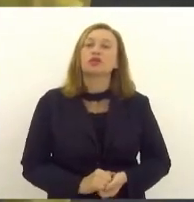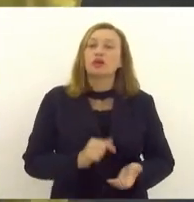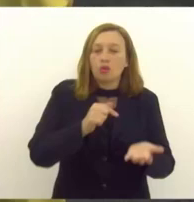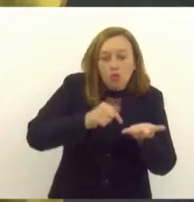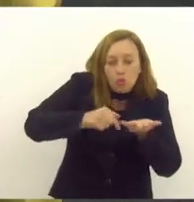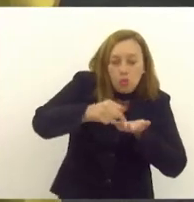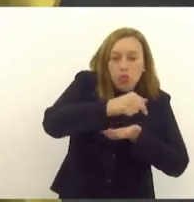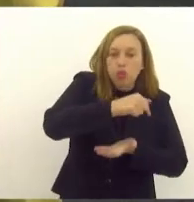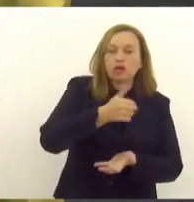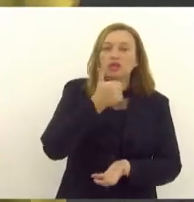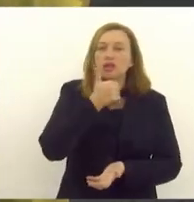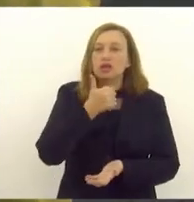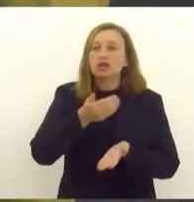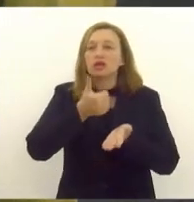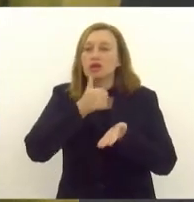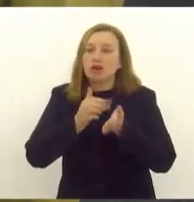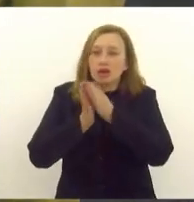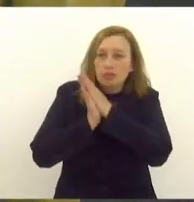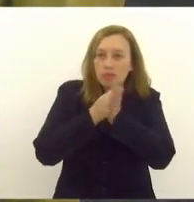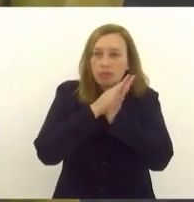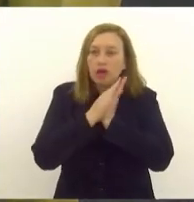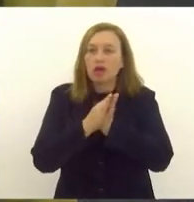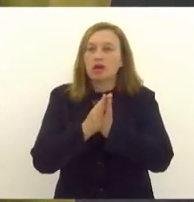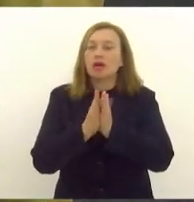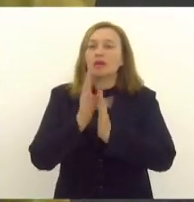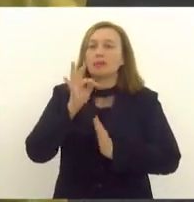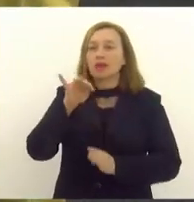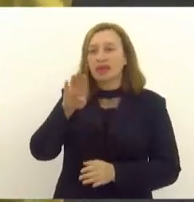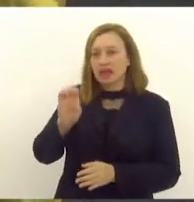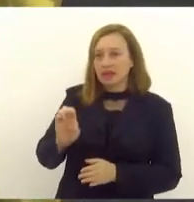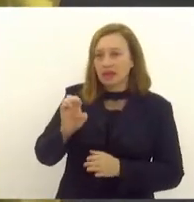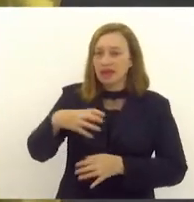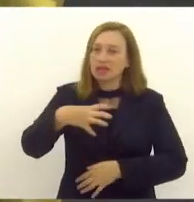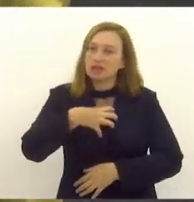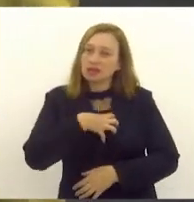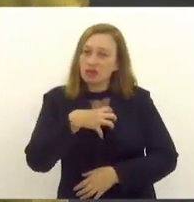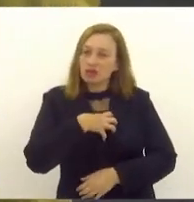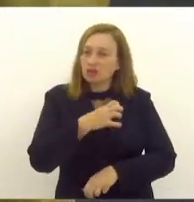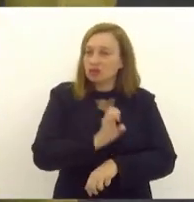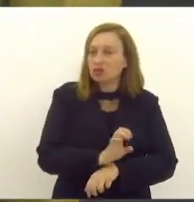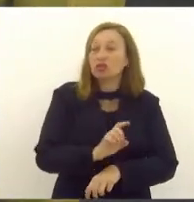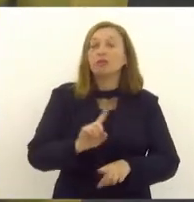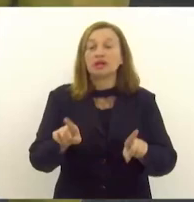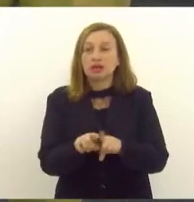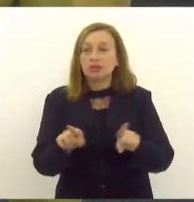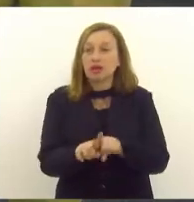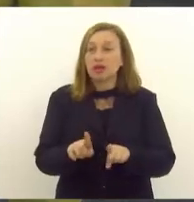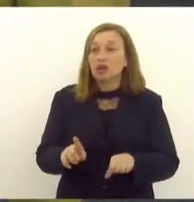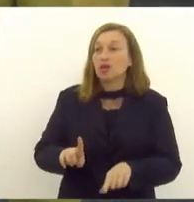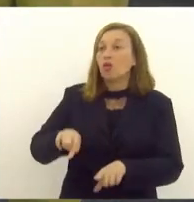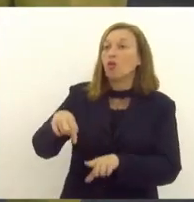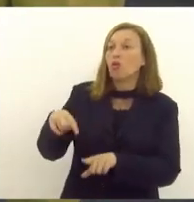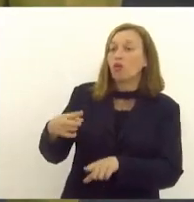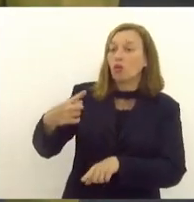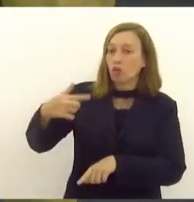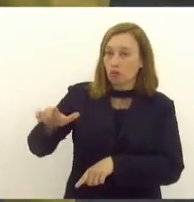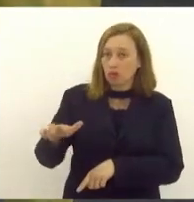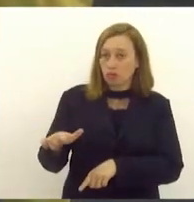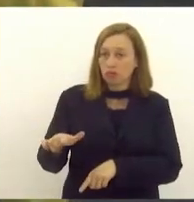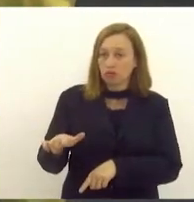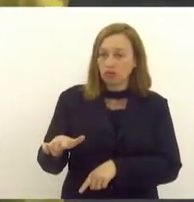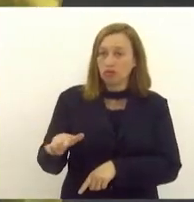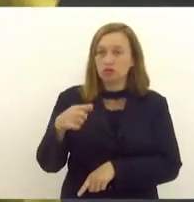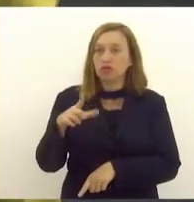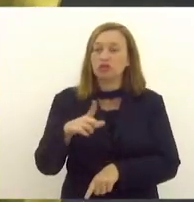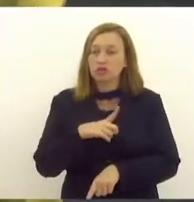Quilombo que mãe Bernadete tocava em Salvador mas também aqueles e aquelas que tombaram diante da